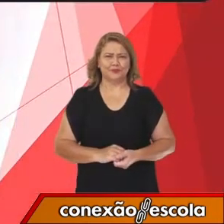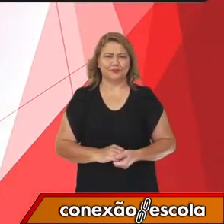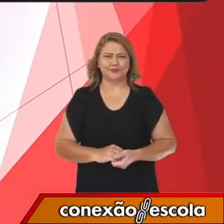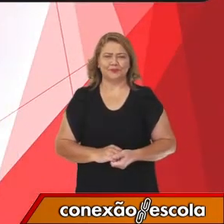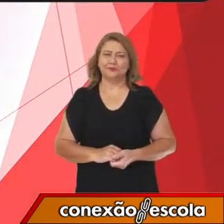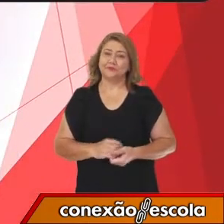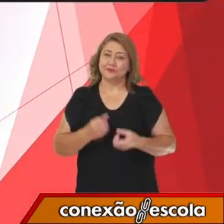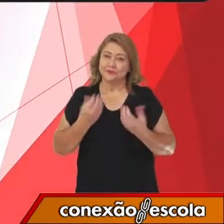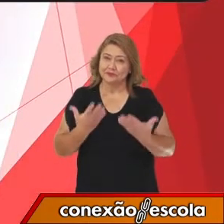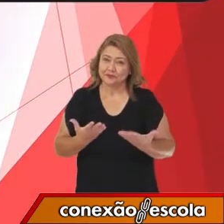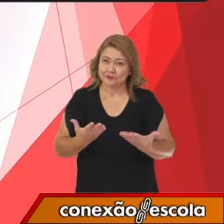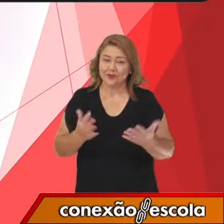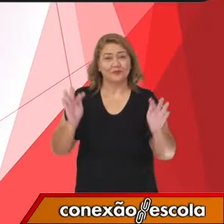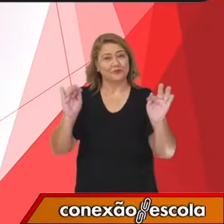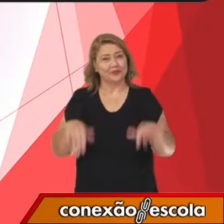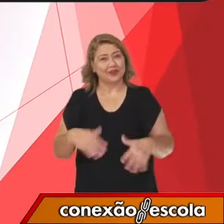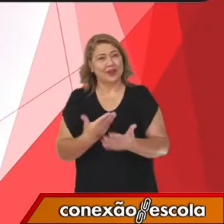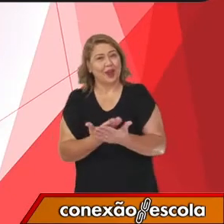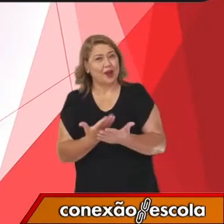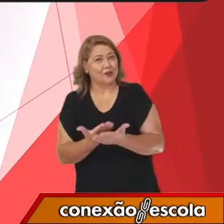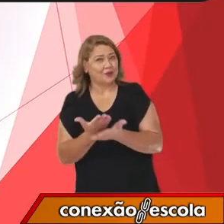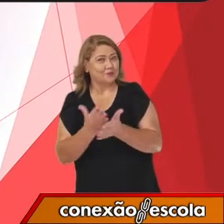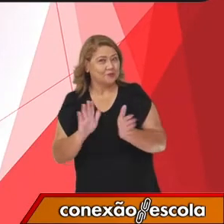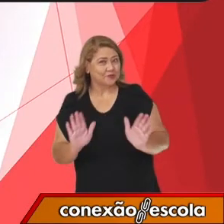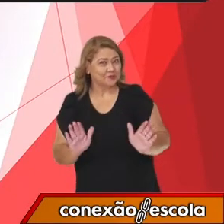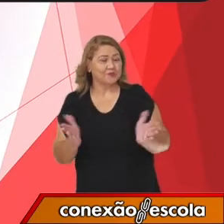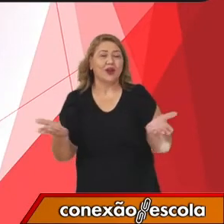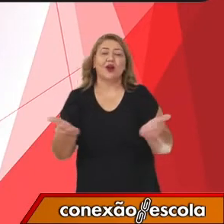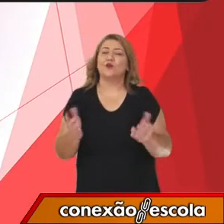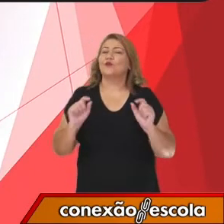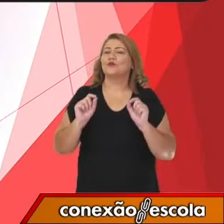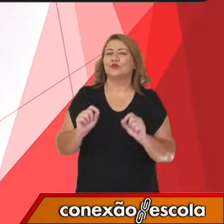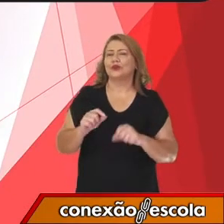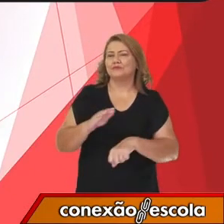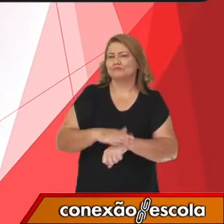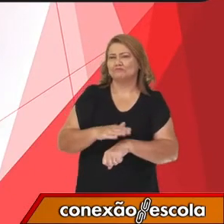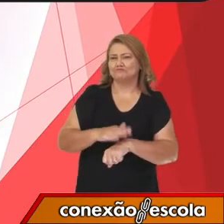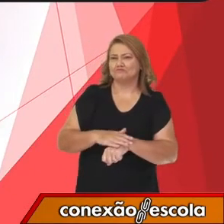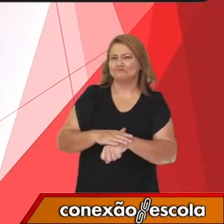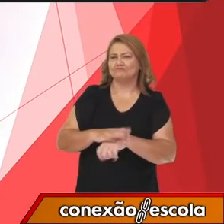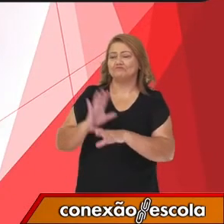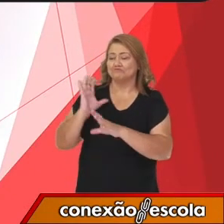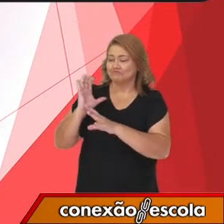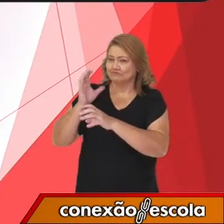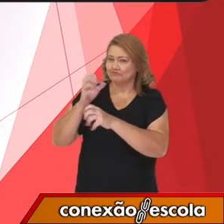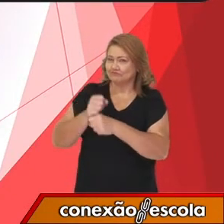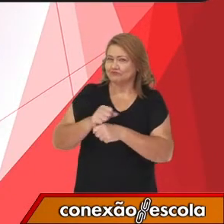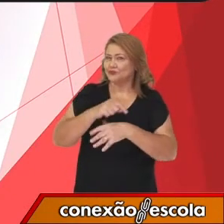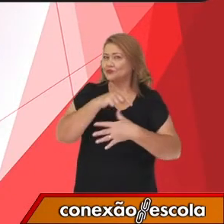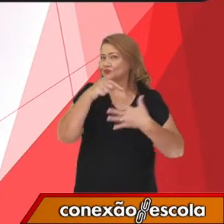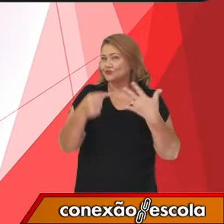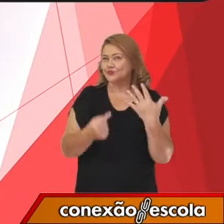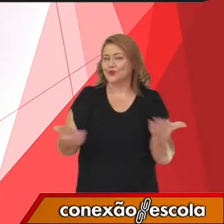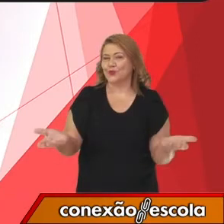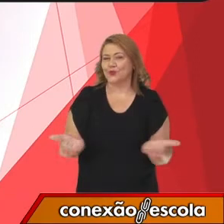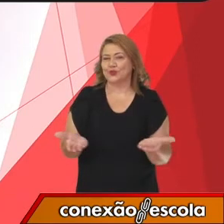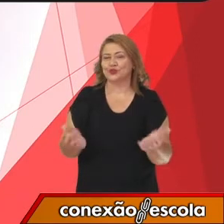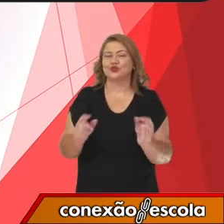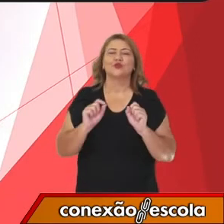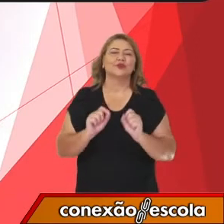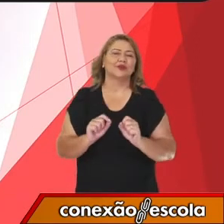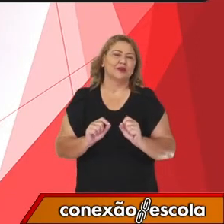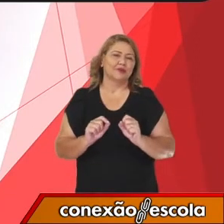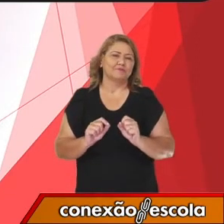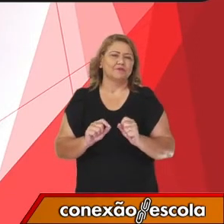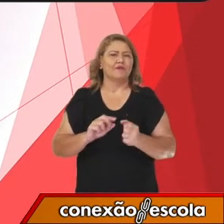é bom pessoal chegamos ao final da nossa aula e agora é o momento da nossa revisão hoje nós